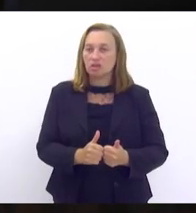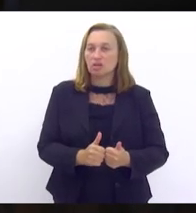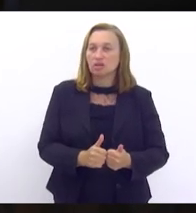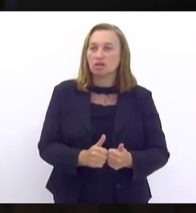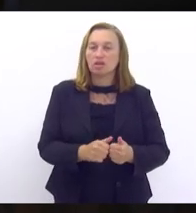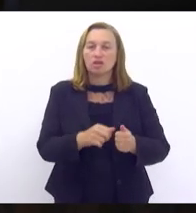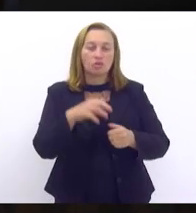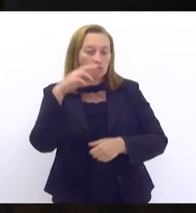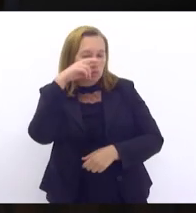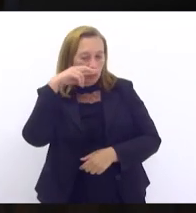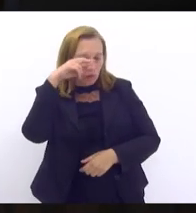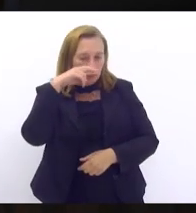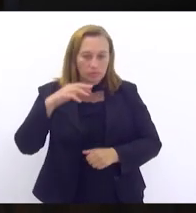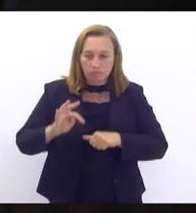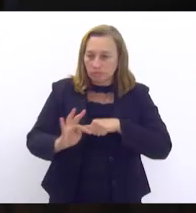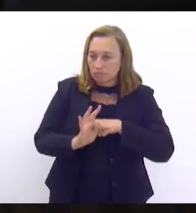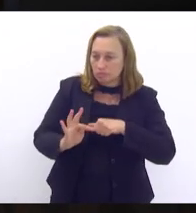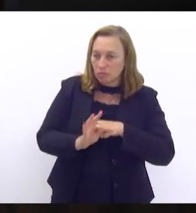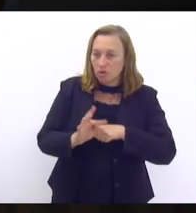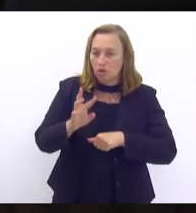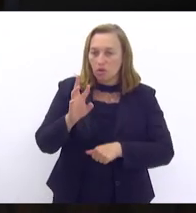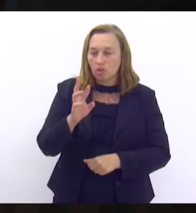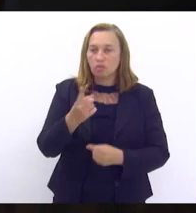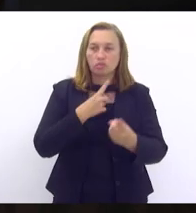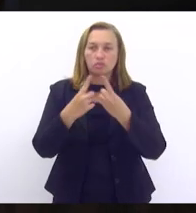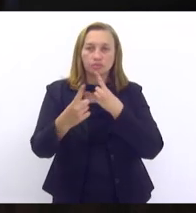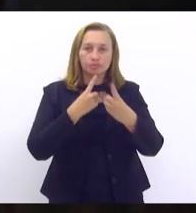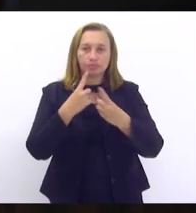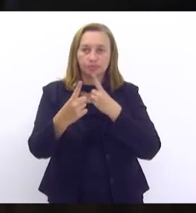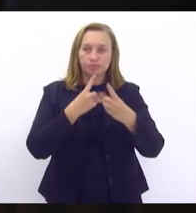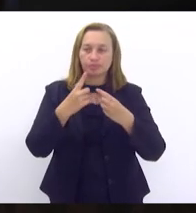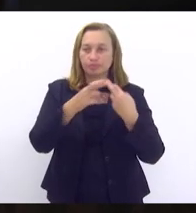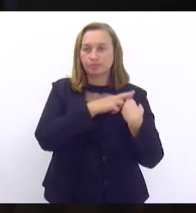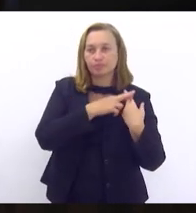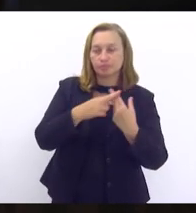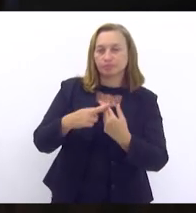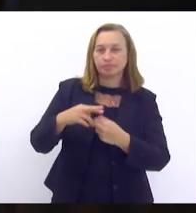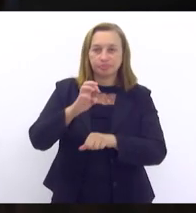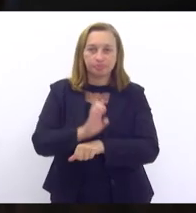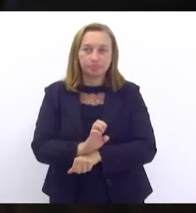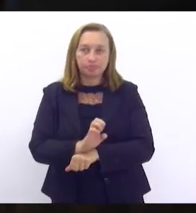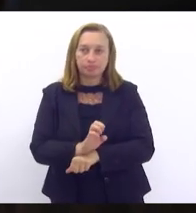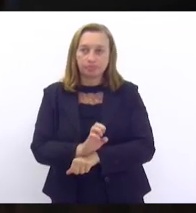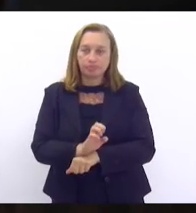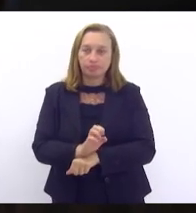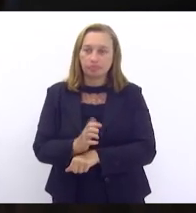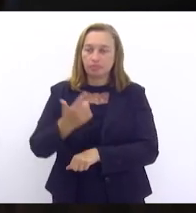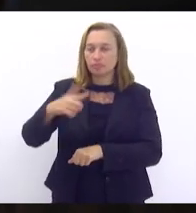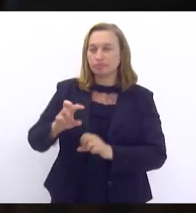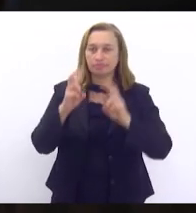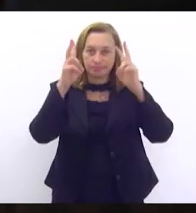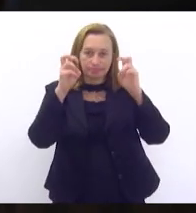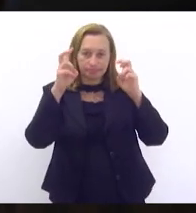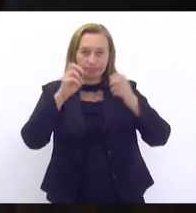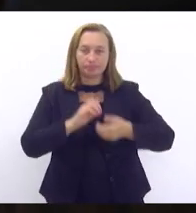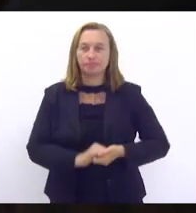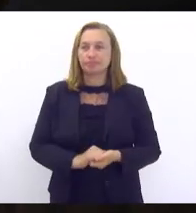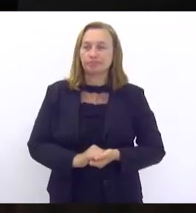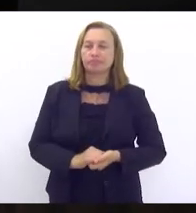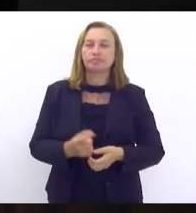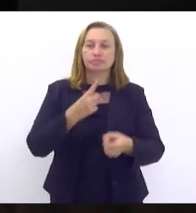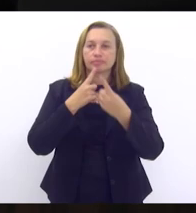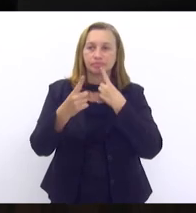vistoria técnica, das rodovias e estradas sob a responsabilidade do Estado e dá outras providências.